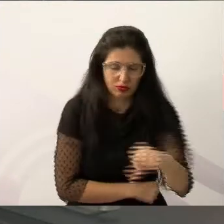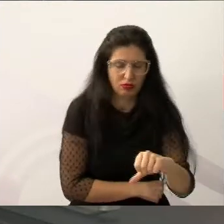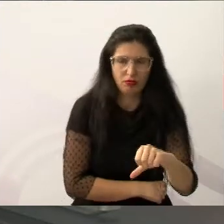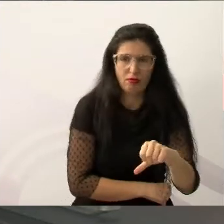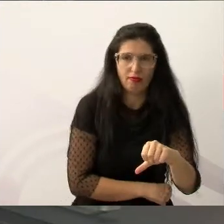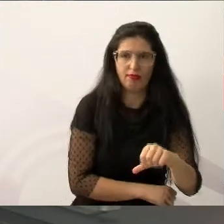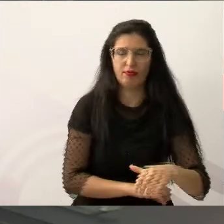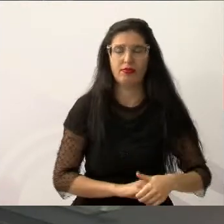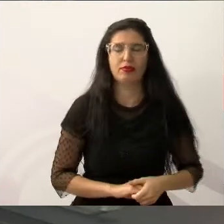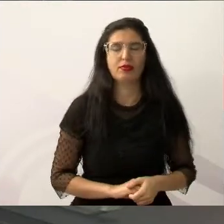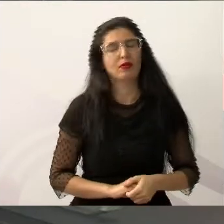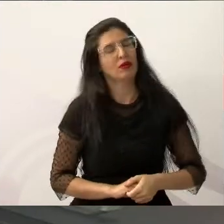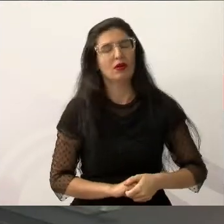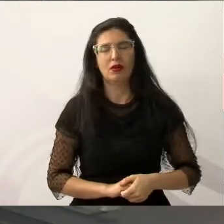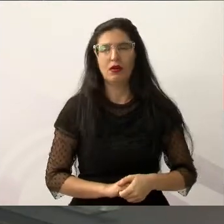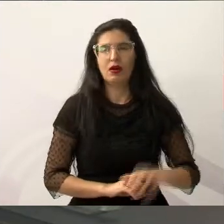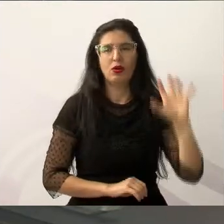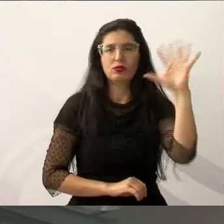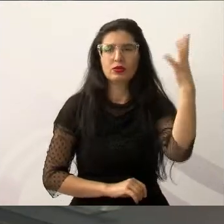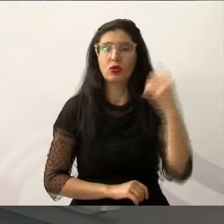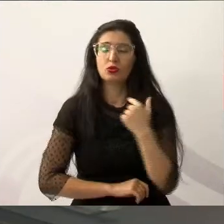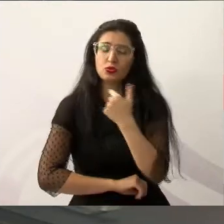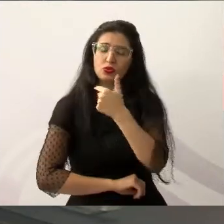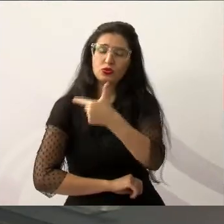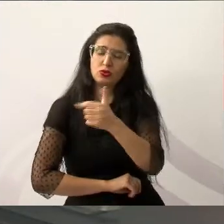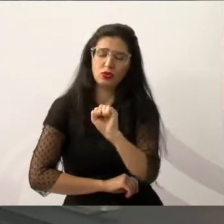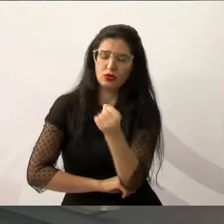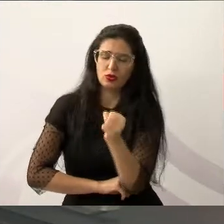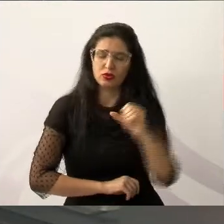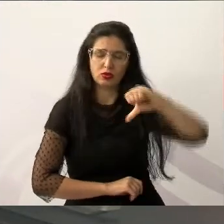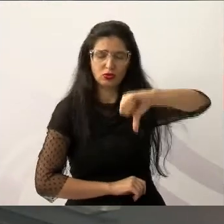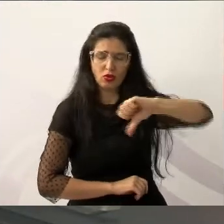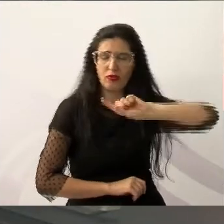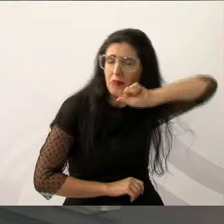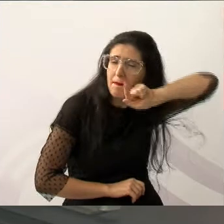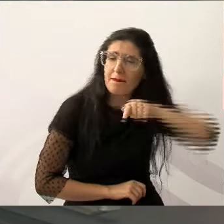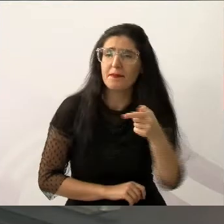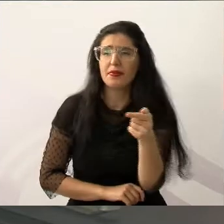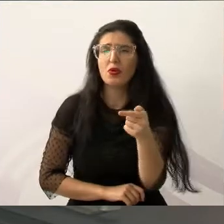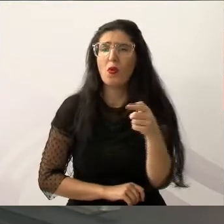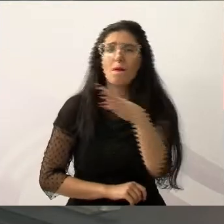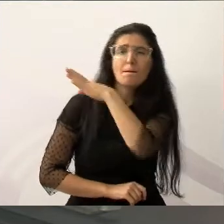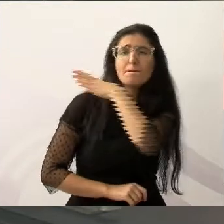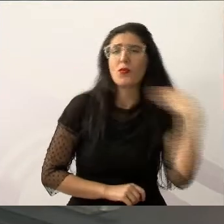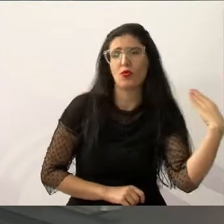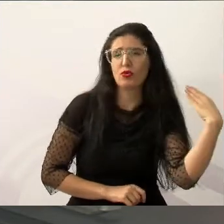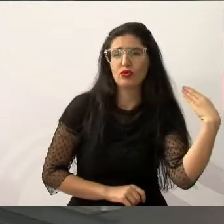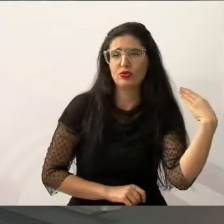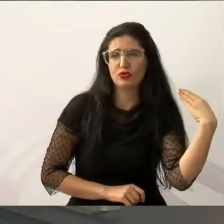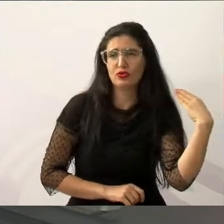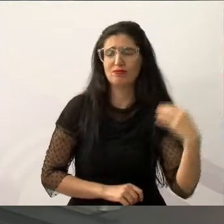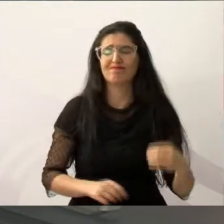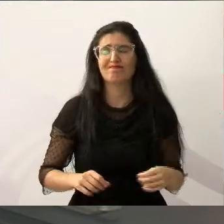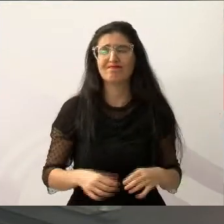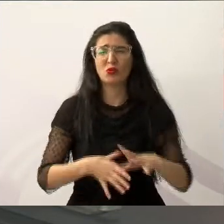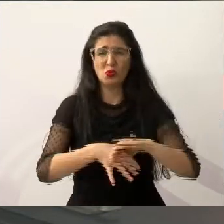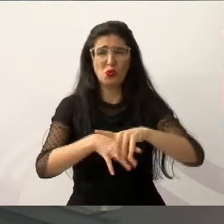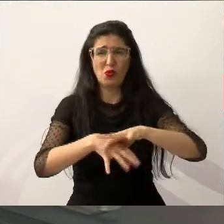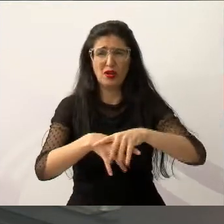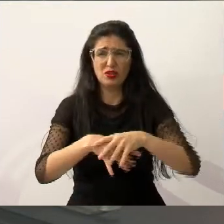2019, ocorreram 289 mil mortes por